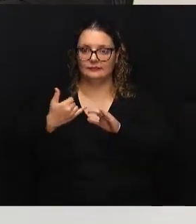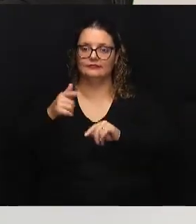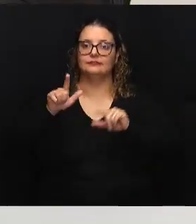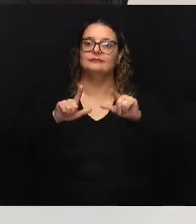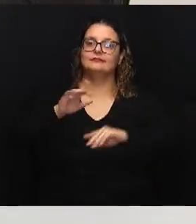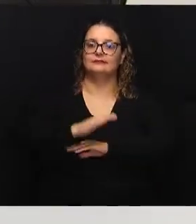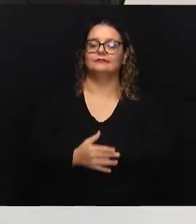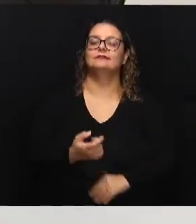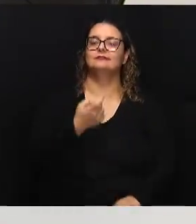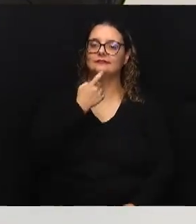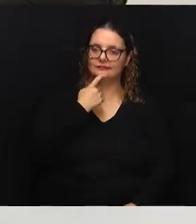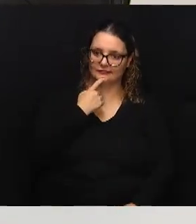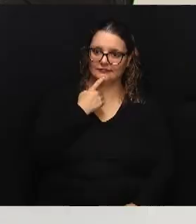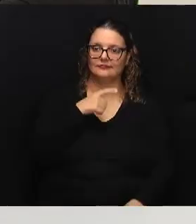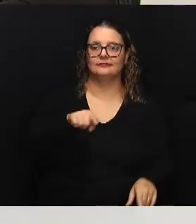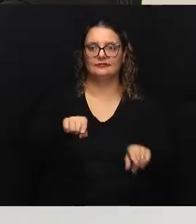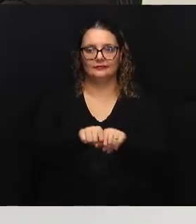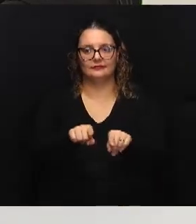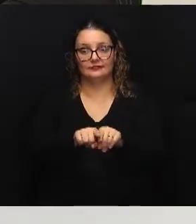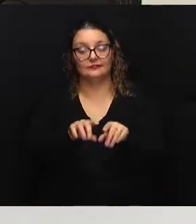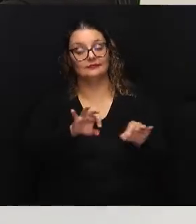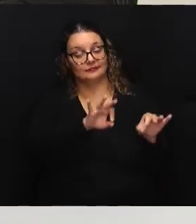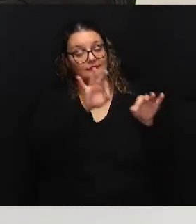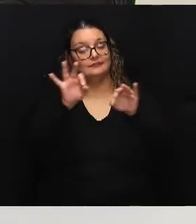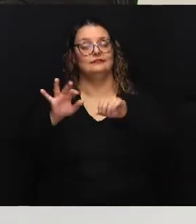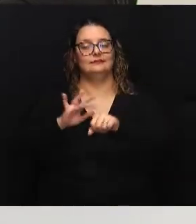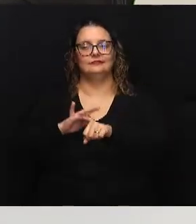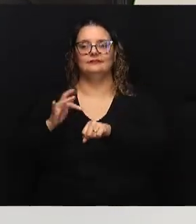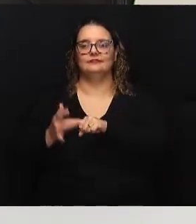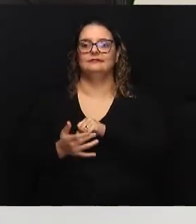Câmara Campinas e também de nos seguir nas redes sociais,